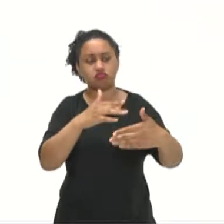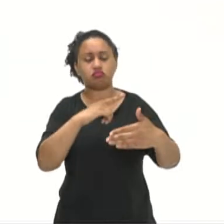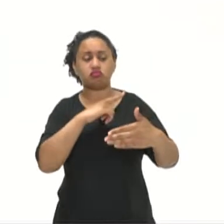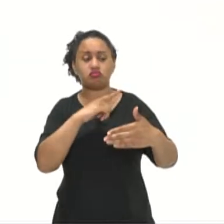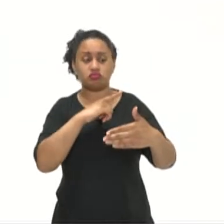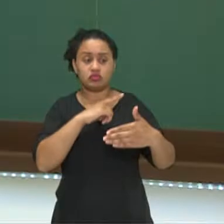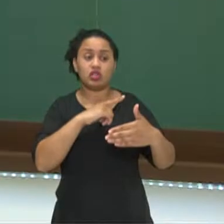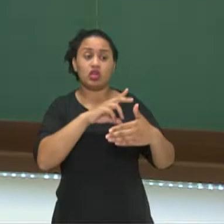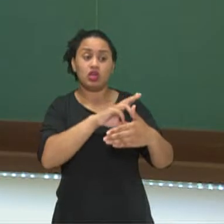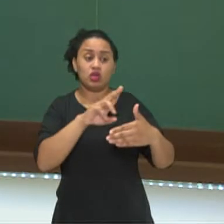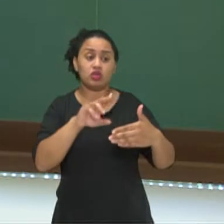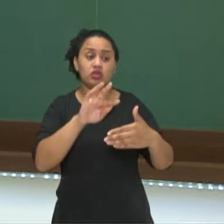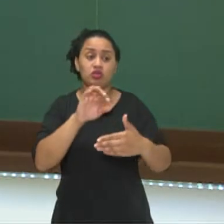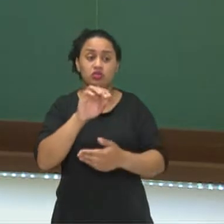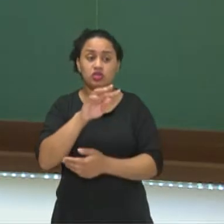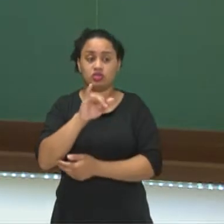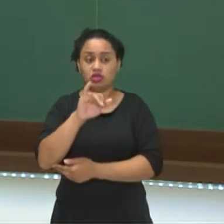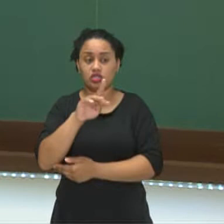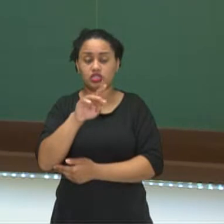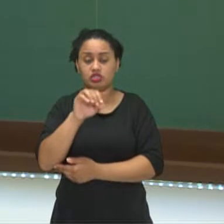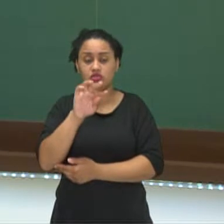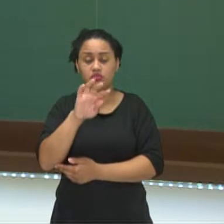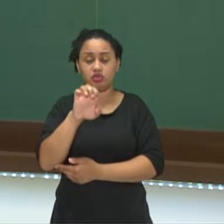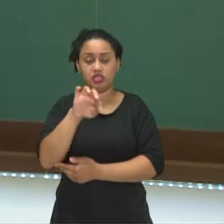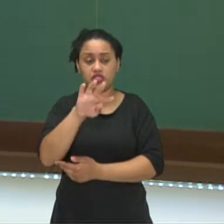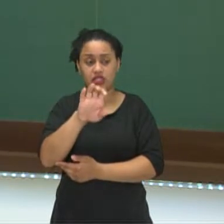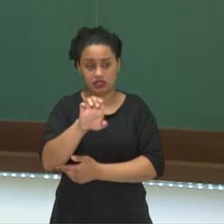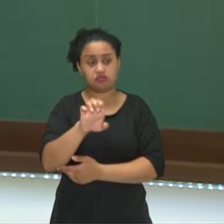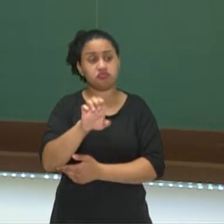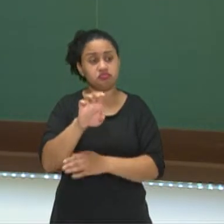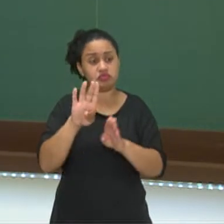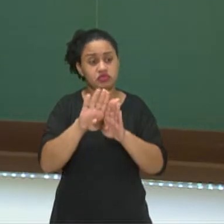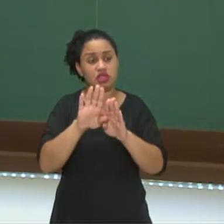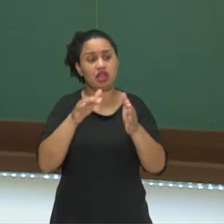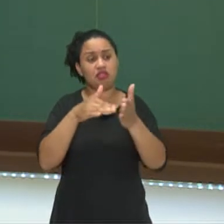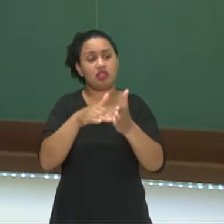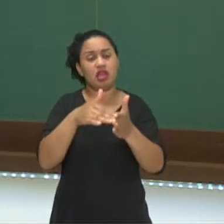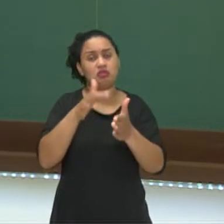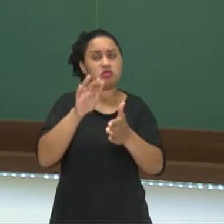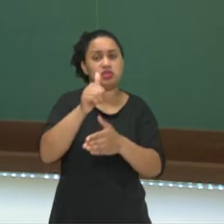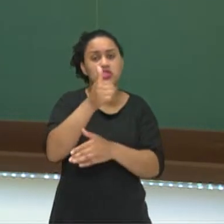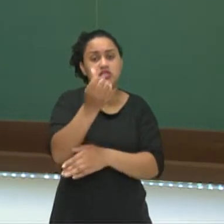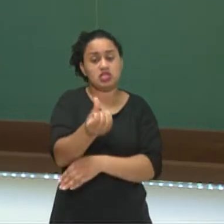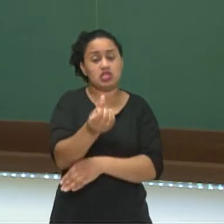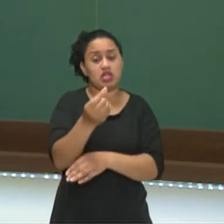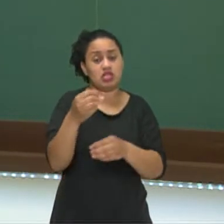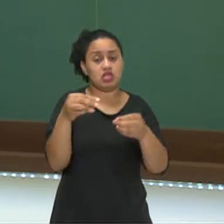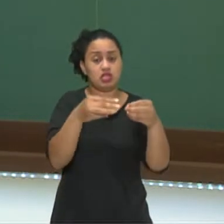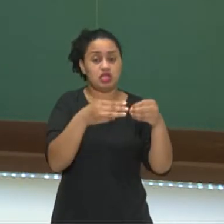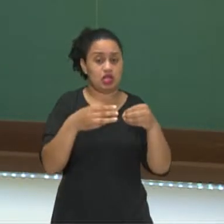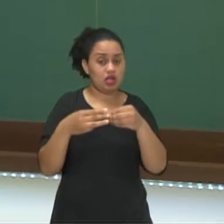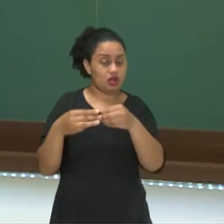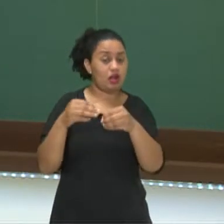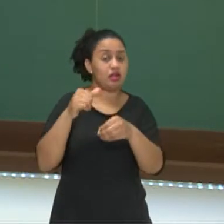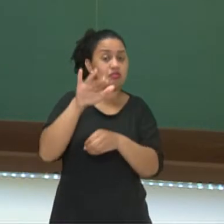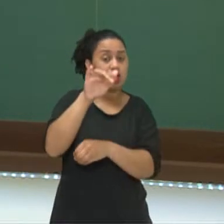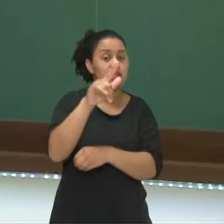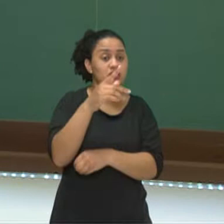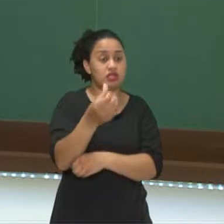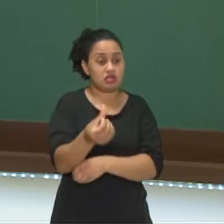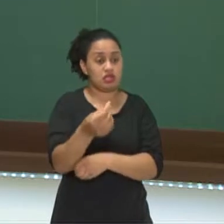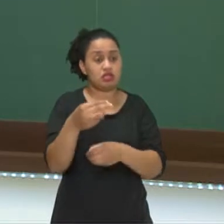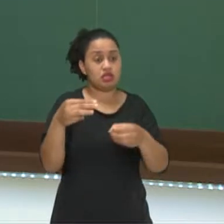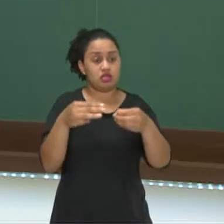A mórula é chamada de totipotente também, até o número de 16 células. Quando ultrapassa esse número